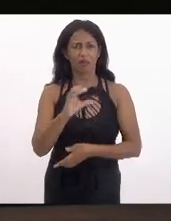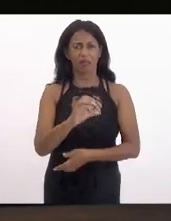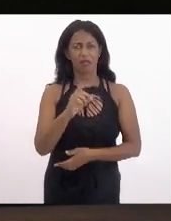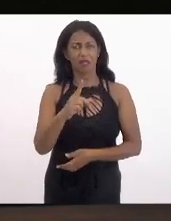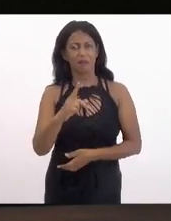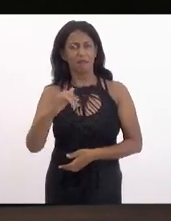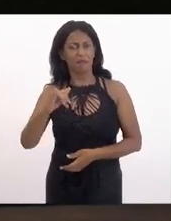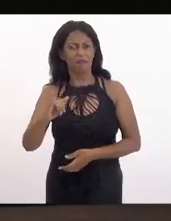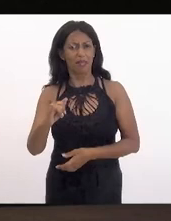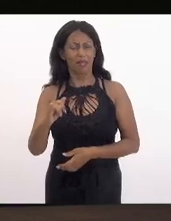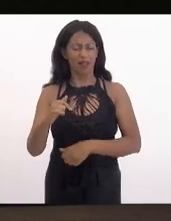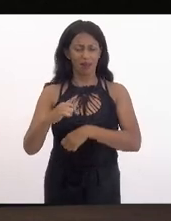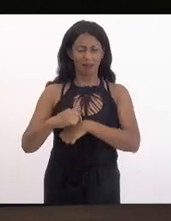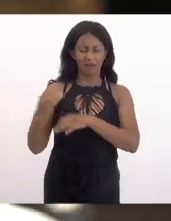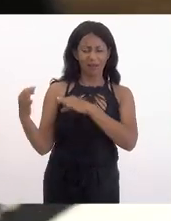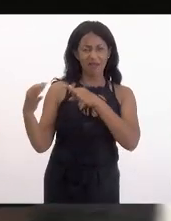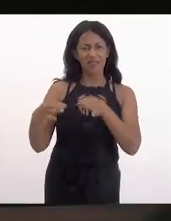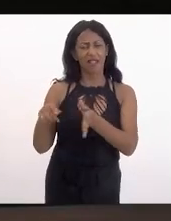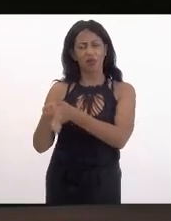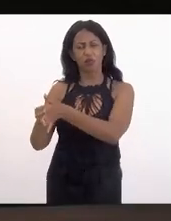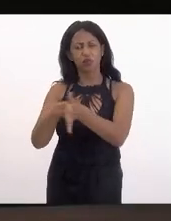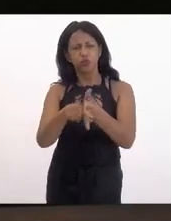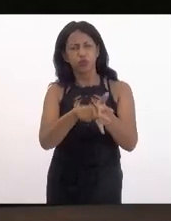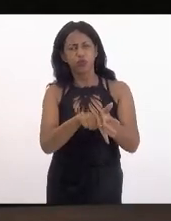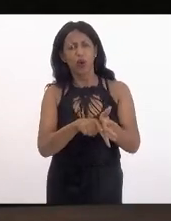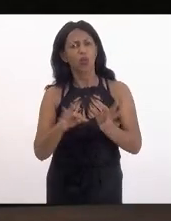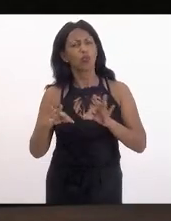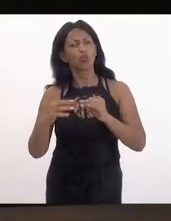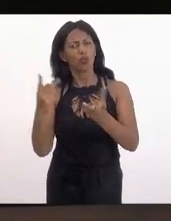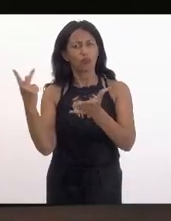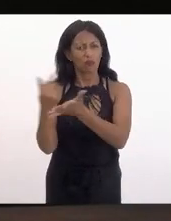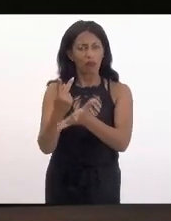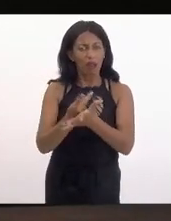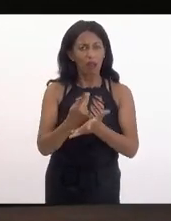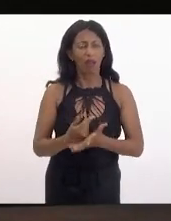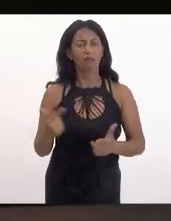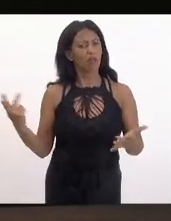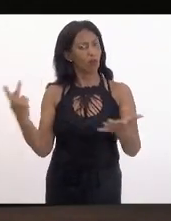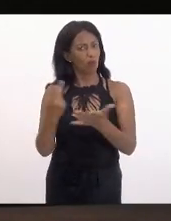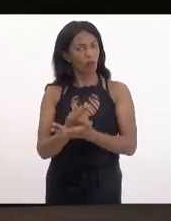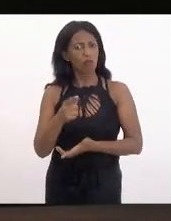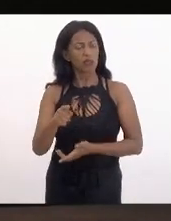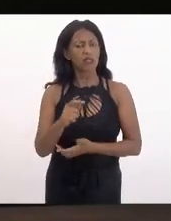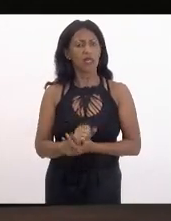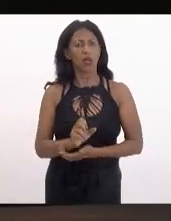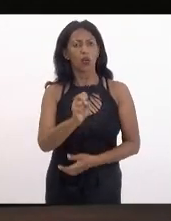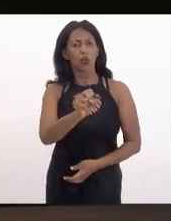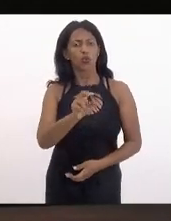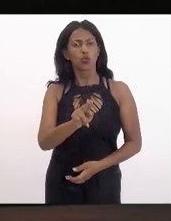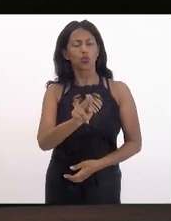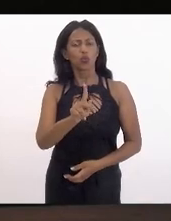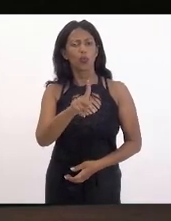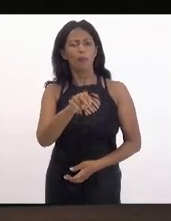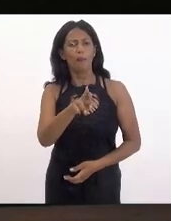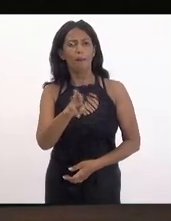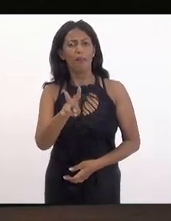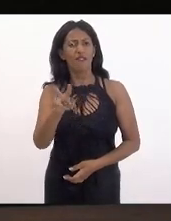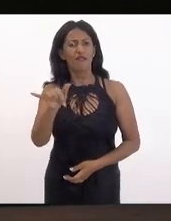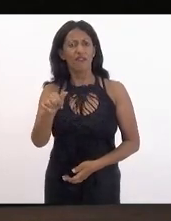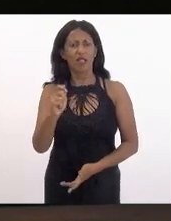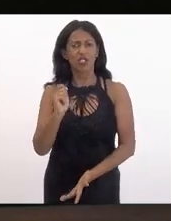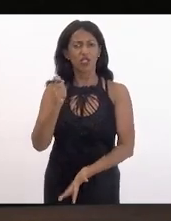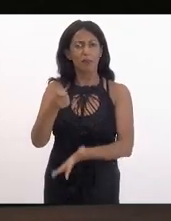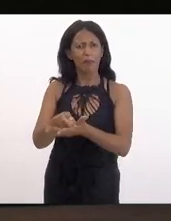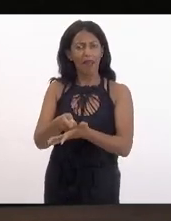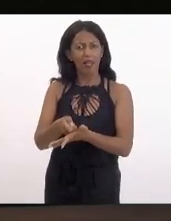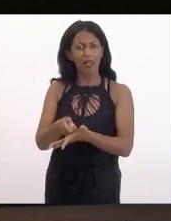é o momento certo para ele chegar todas as irregularidades que estão sendo cometida pela SuperVia que nós pagamos a